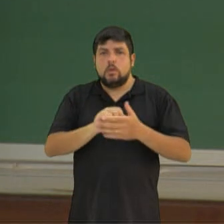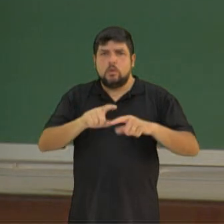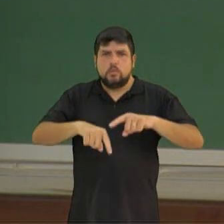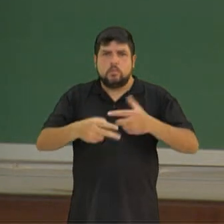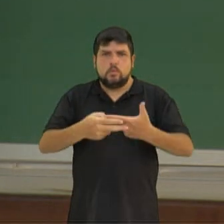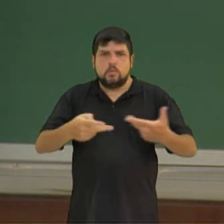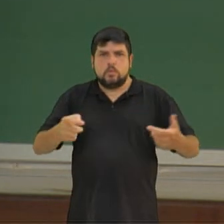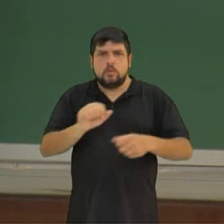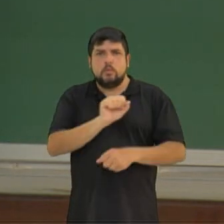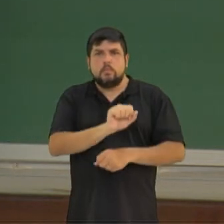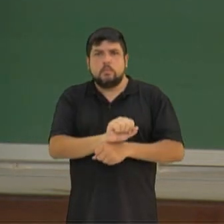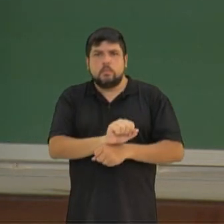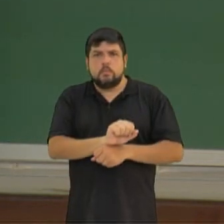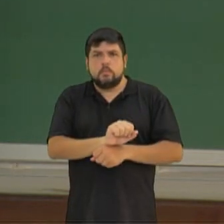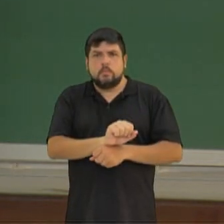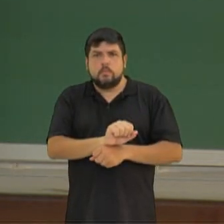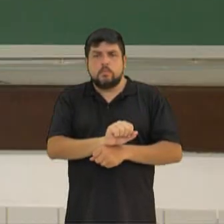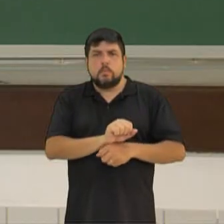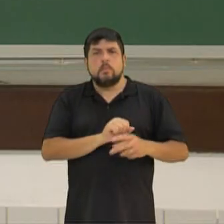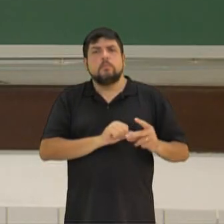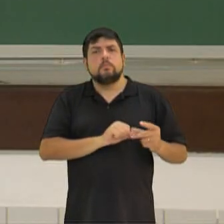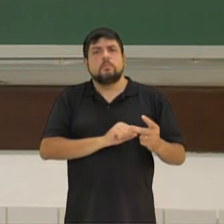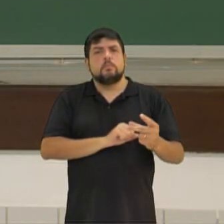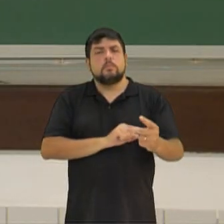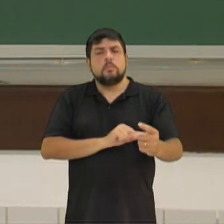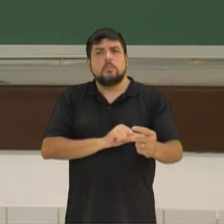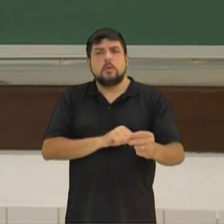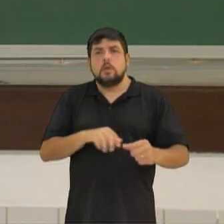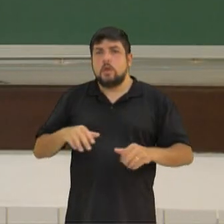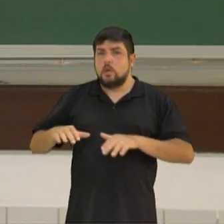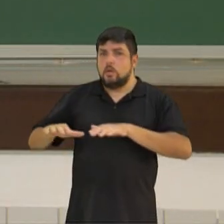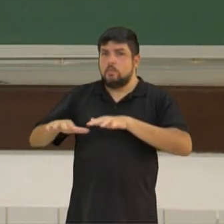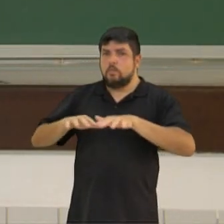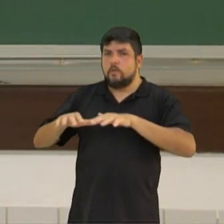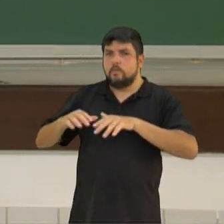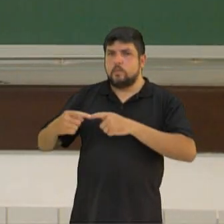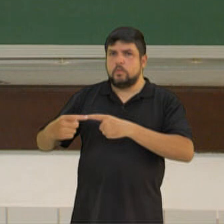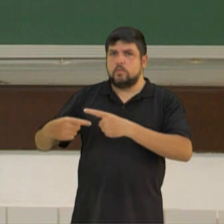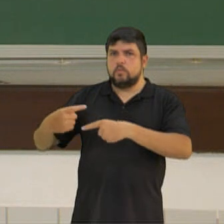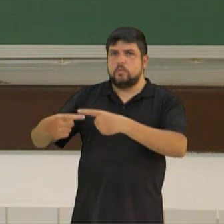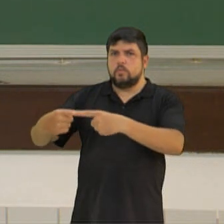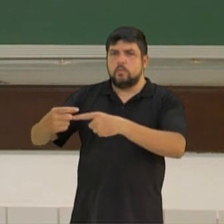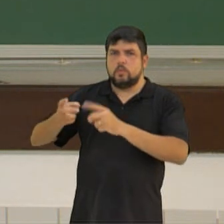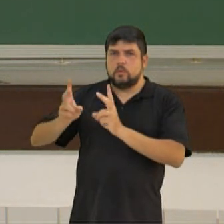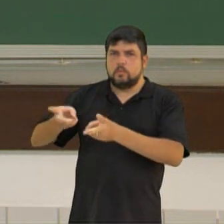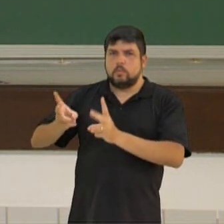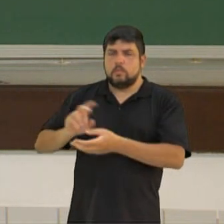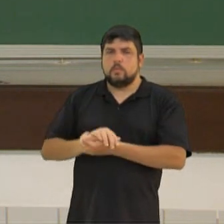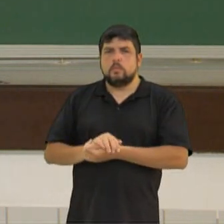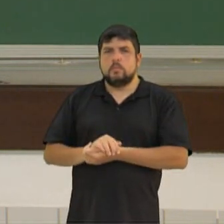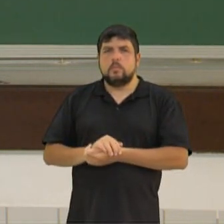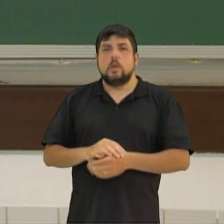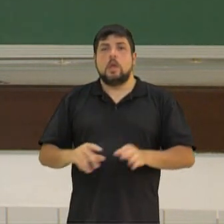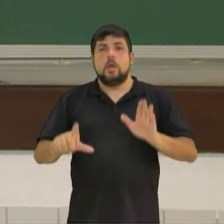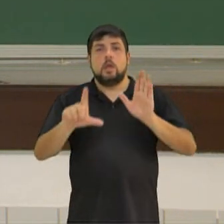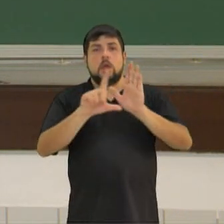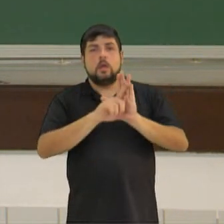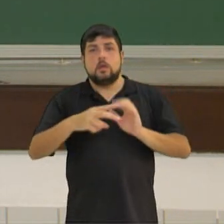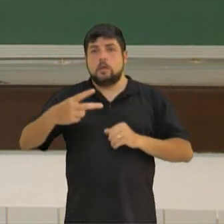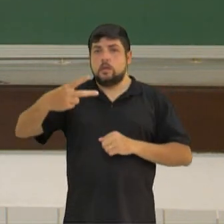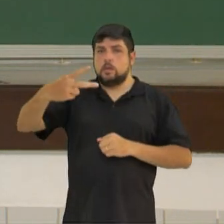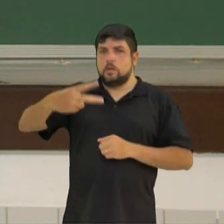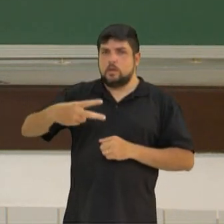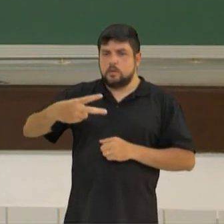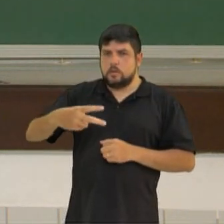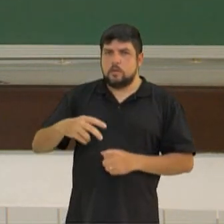a permanecer parado, todo objeto em movimento tende a permanecer em movimento, a segunda lei, o Isaac